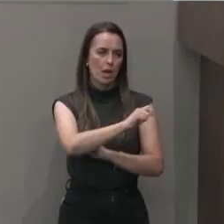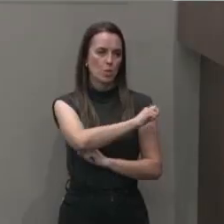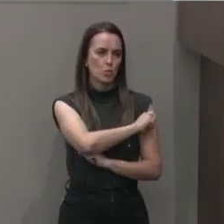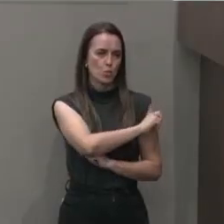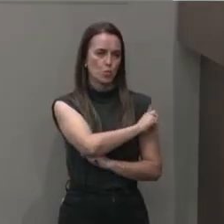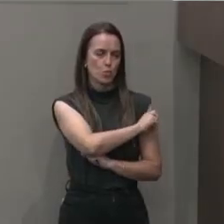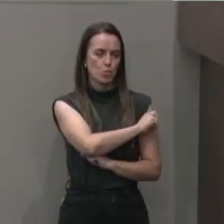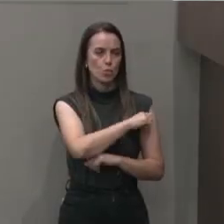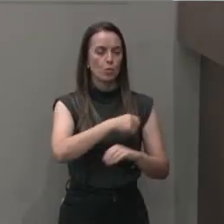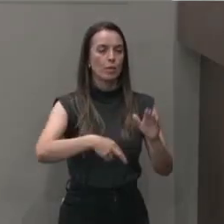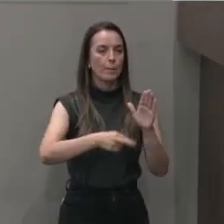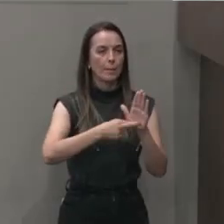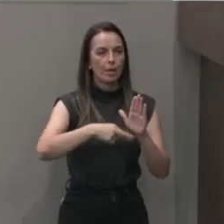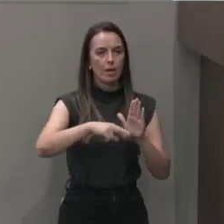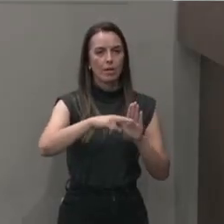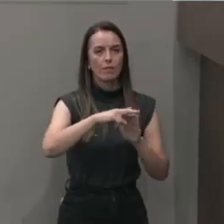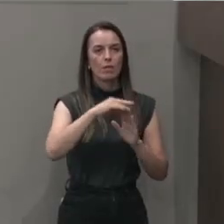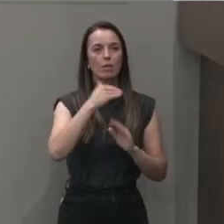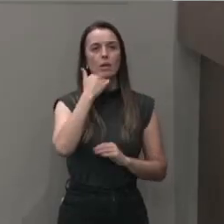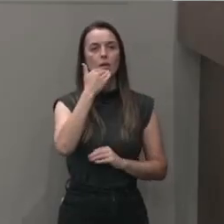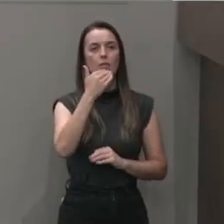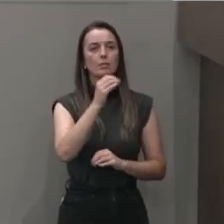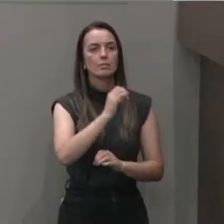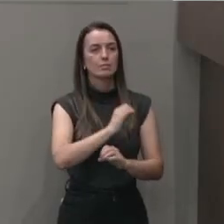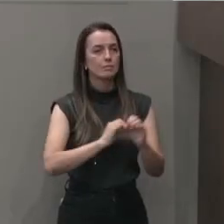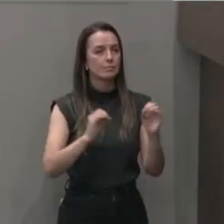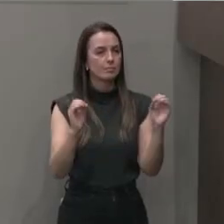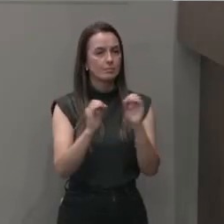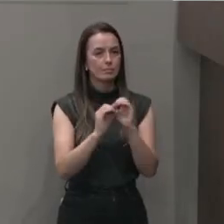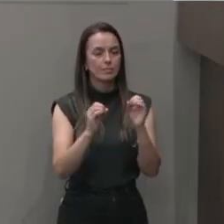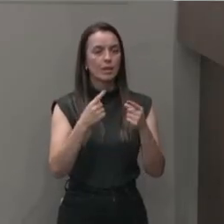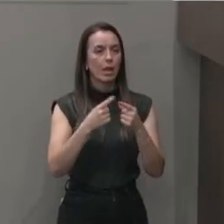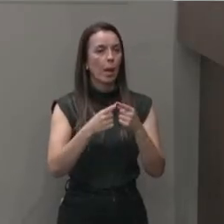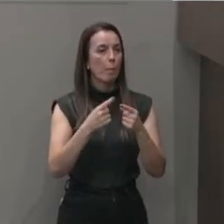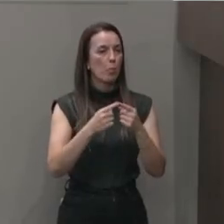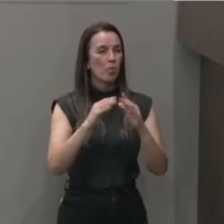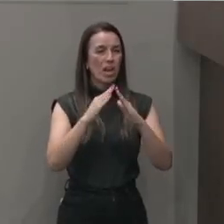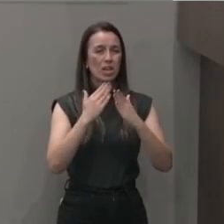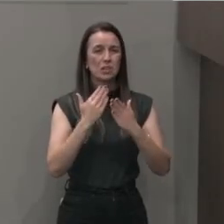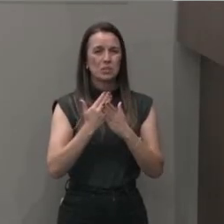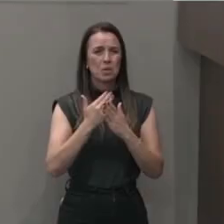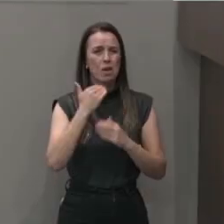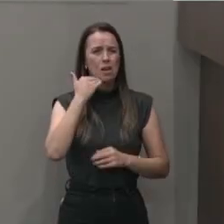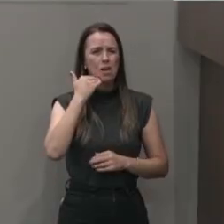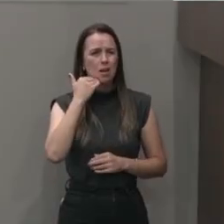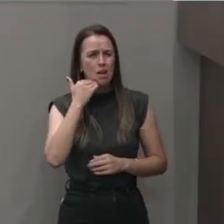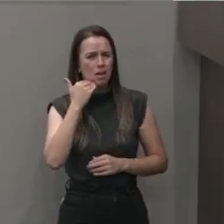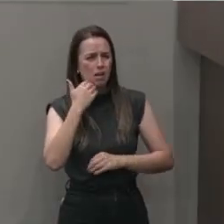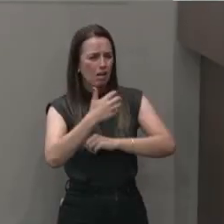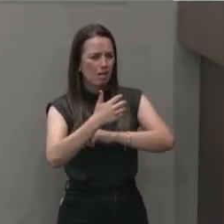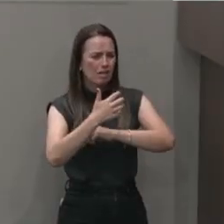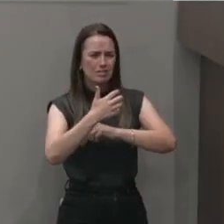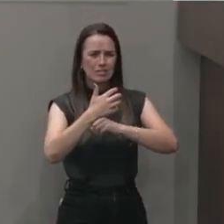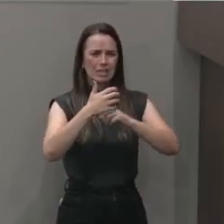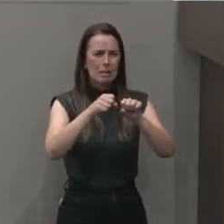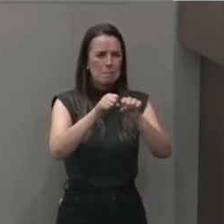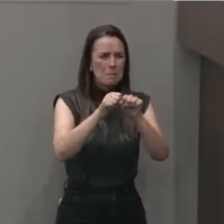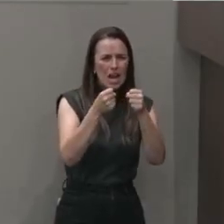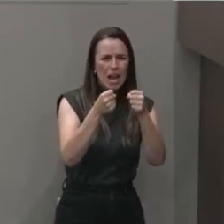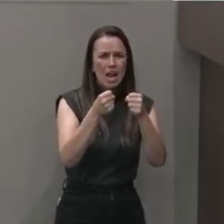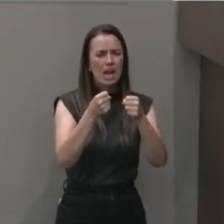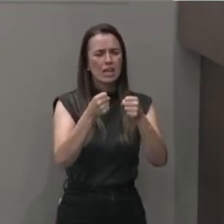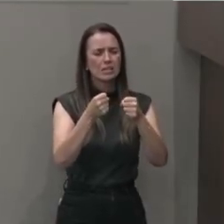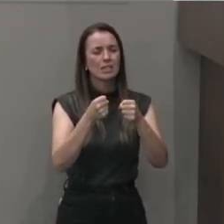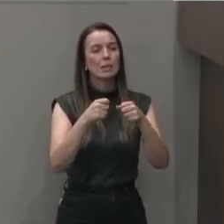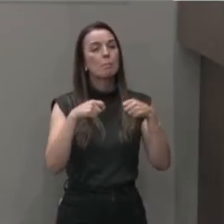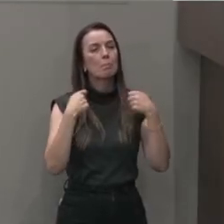lá, senhores e senhoras, não vai resolver em nada, porque está caindo as paredes estão tudo rachadas. Tem que ter,